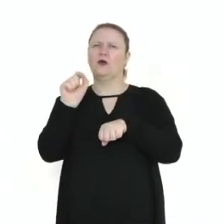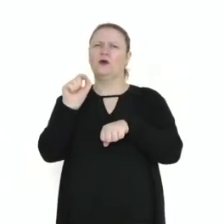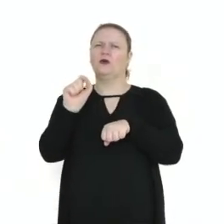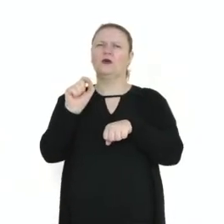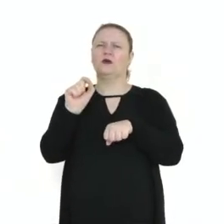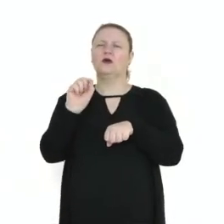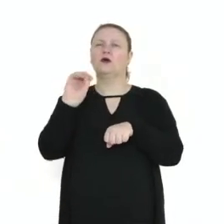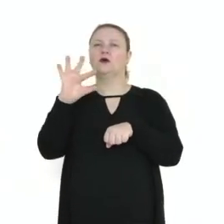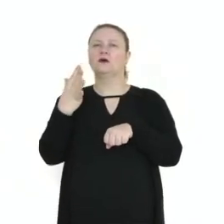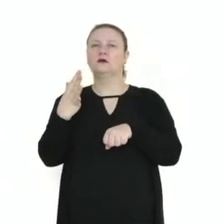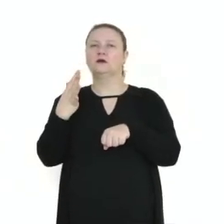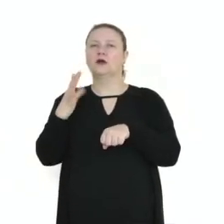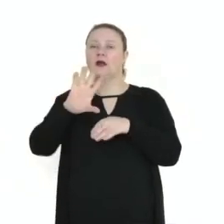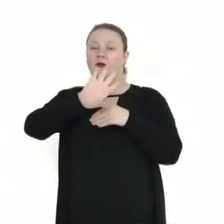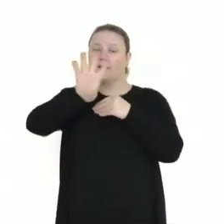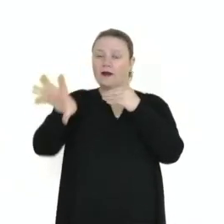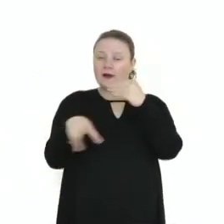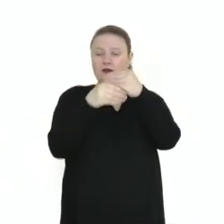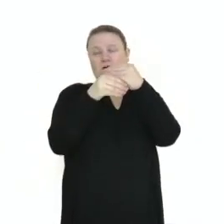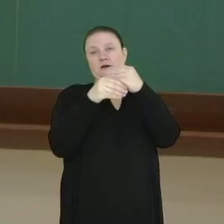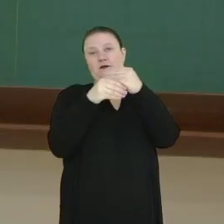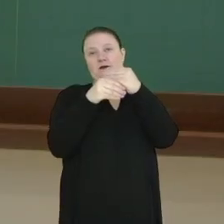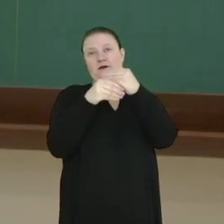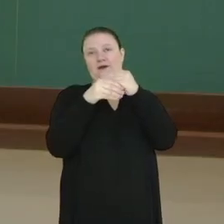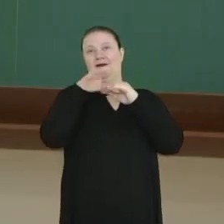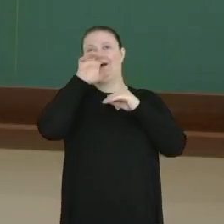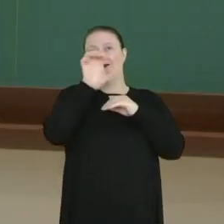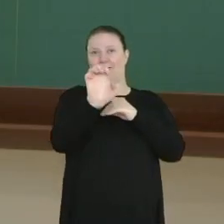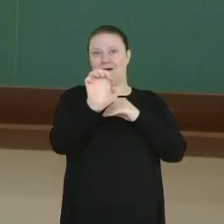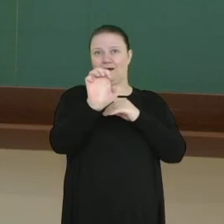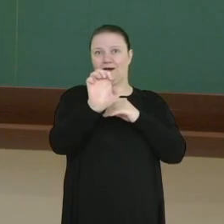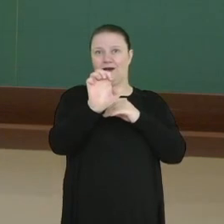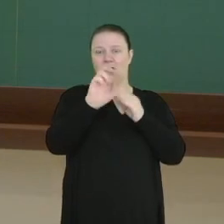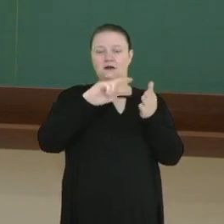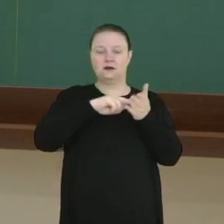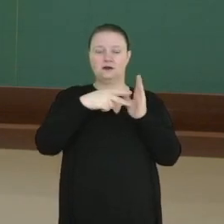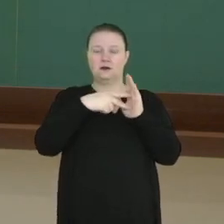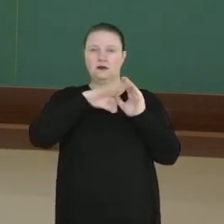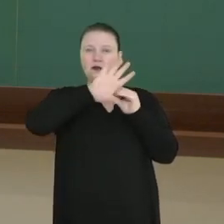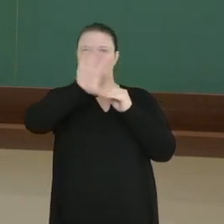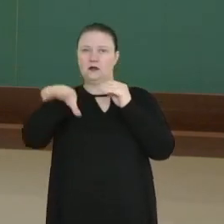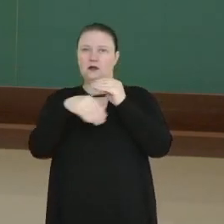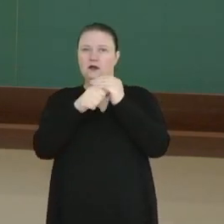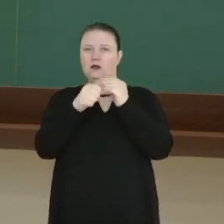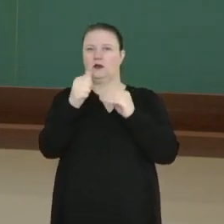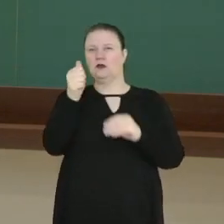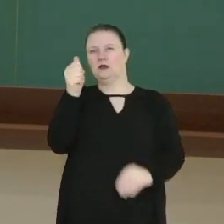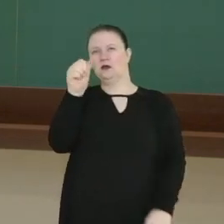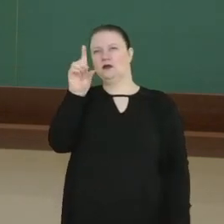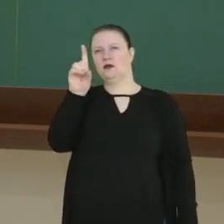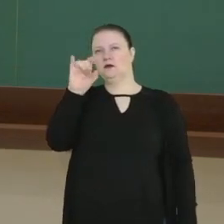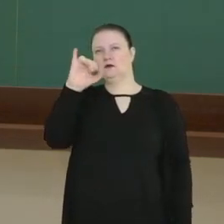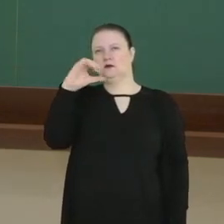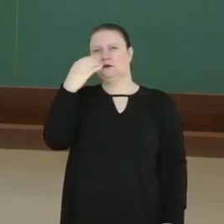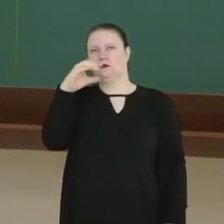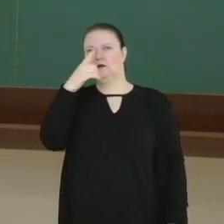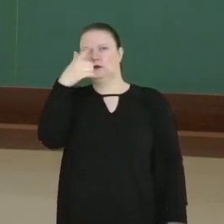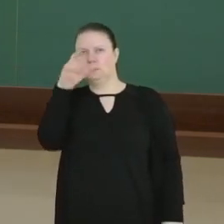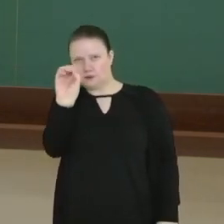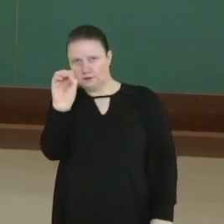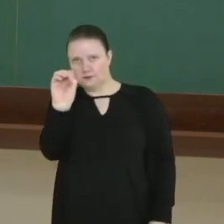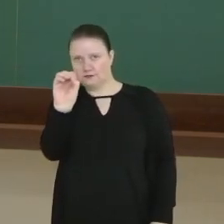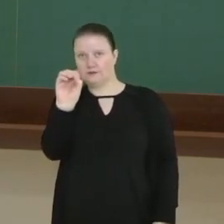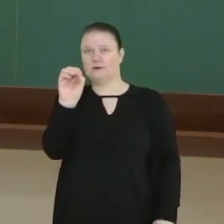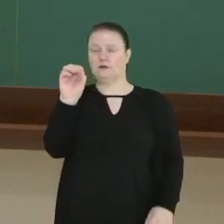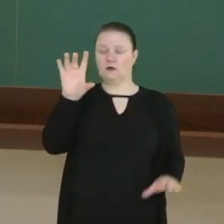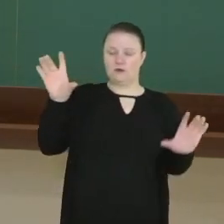de adição, né? Então, liga uma parte à outra do período, né? Então, uma